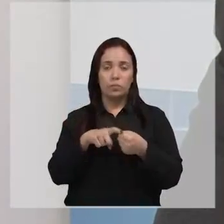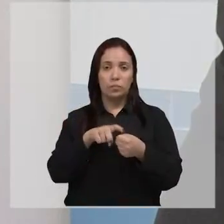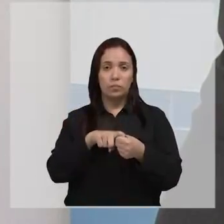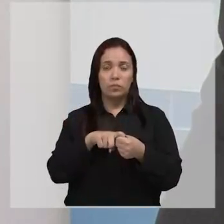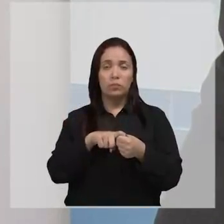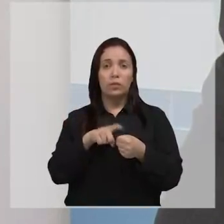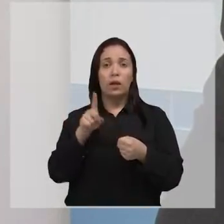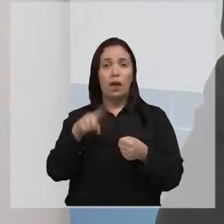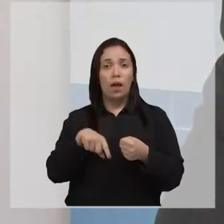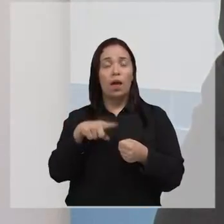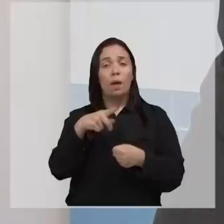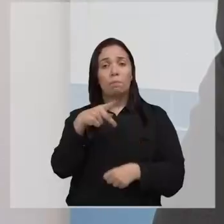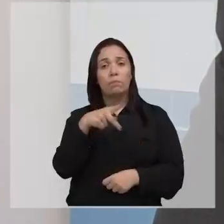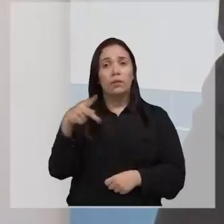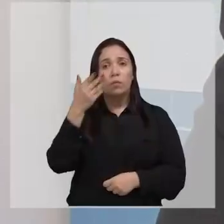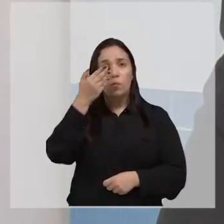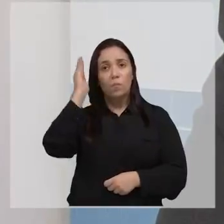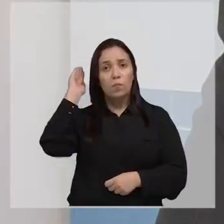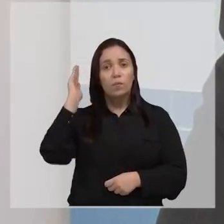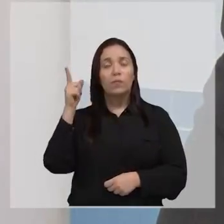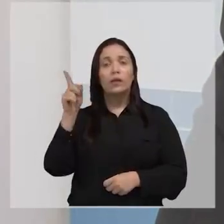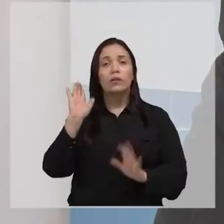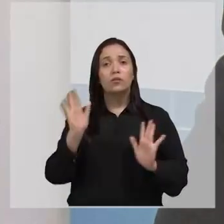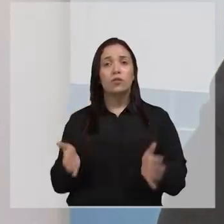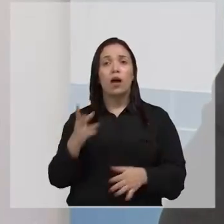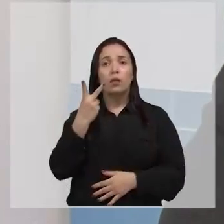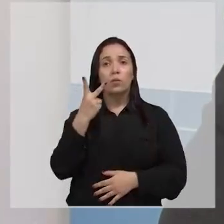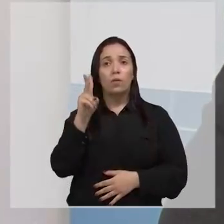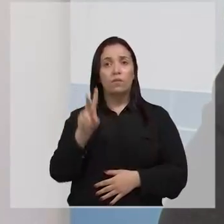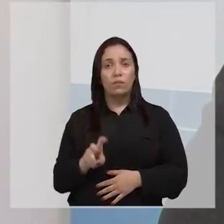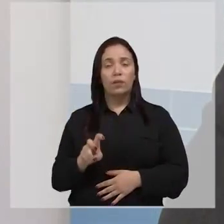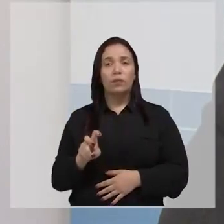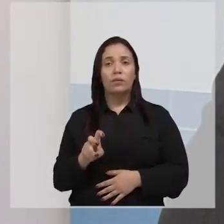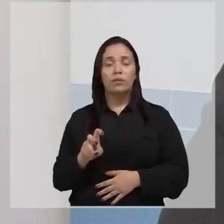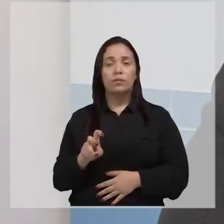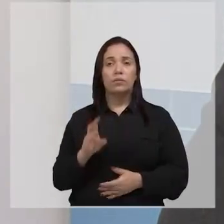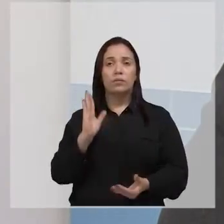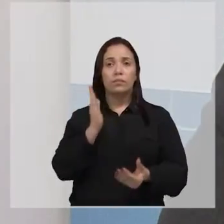partido do presidente Temer, que já foi denunciado duas vezes